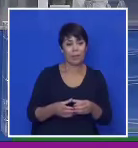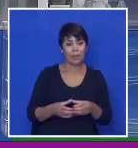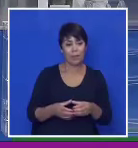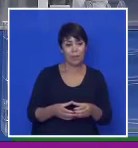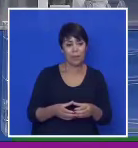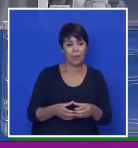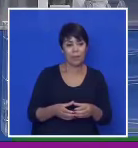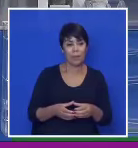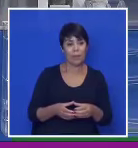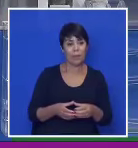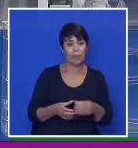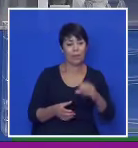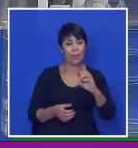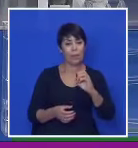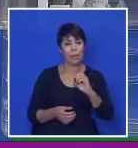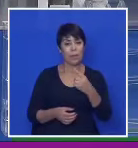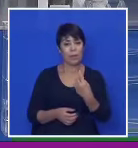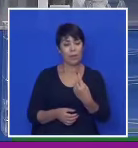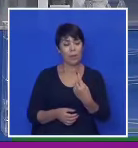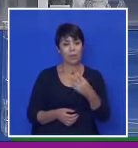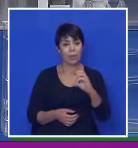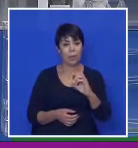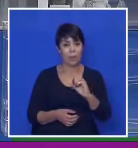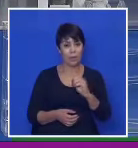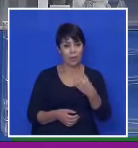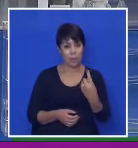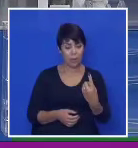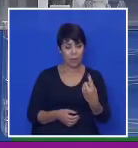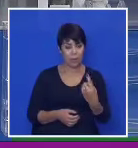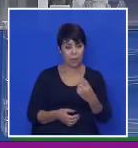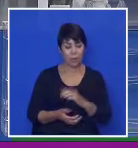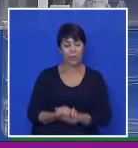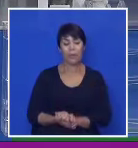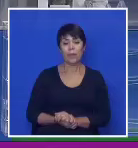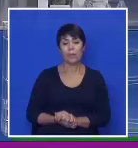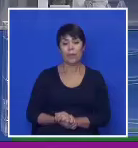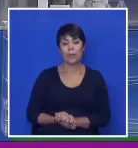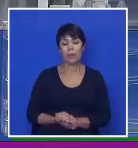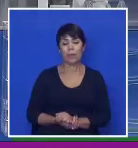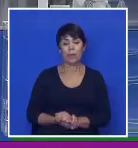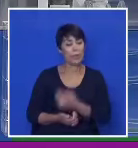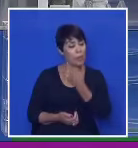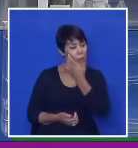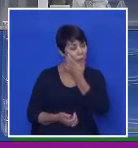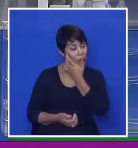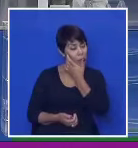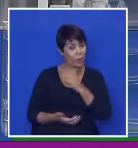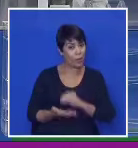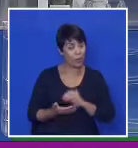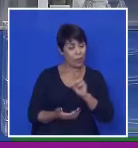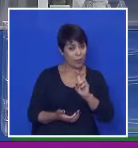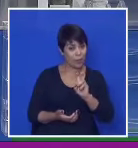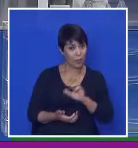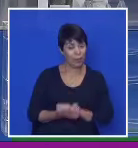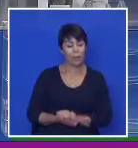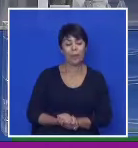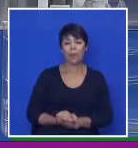Bola vermelha, número 01. Vermelha, 01. Foram sorteados 10 números, faltam